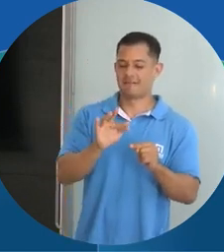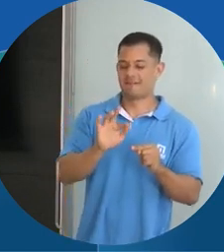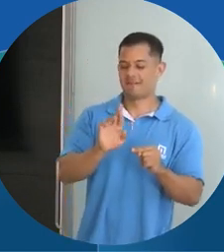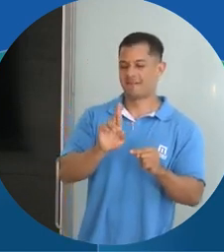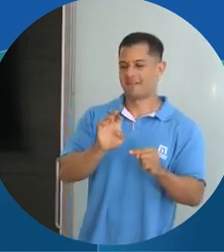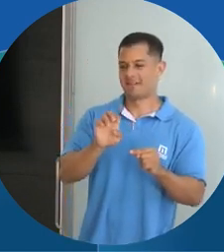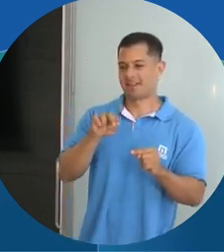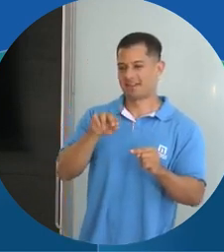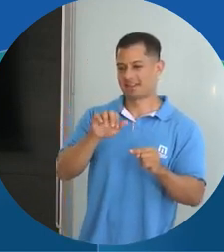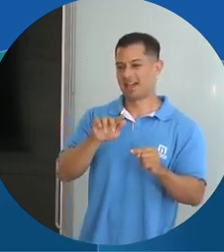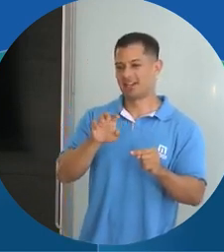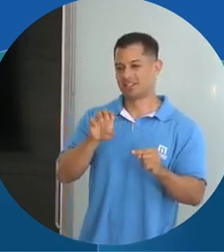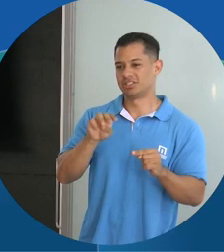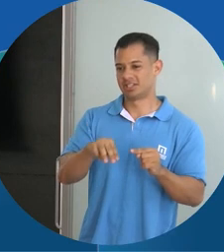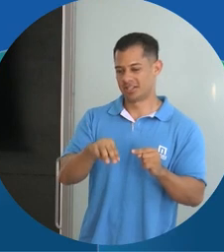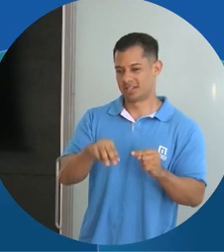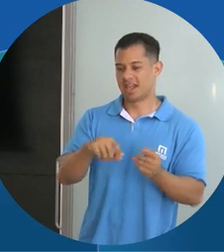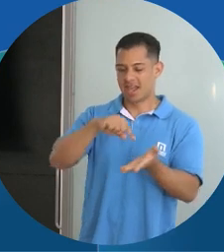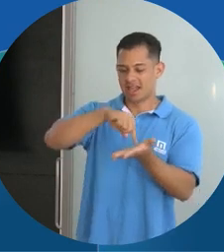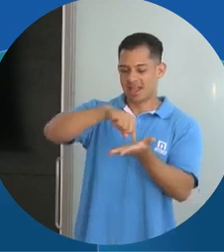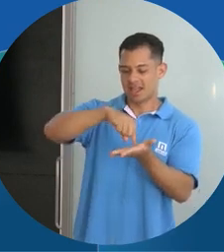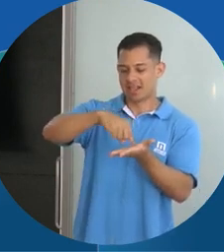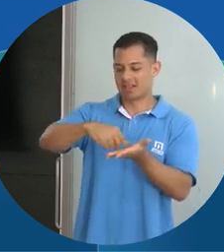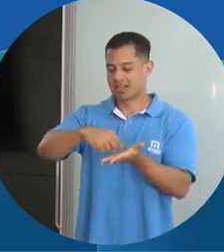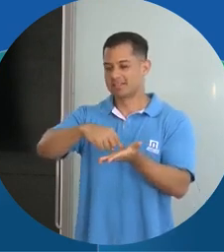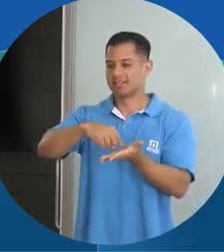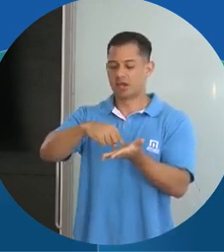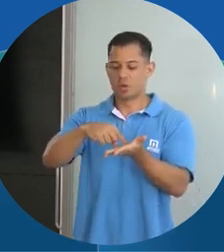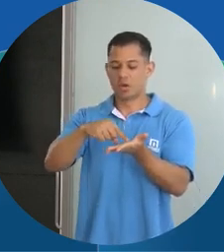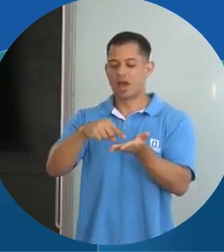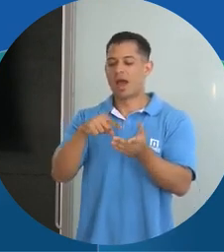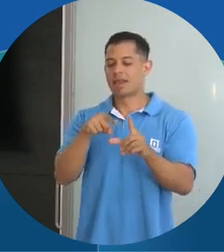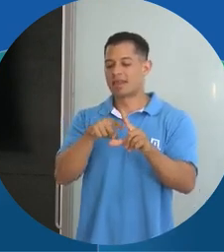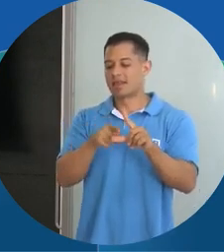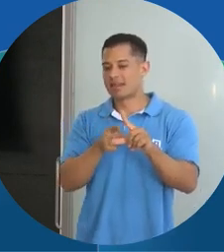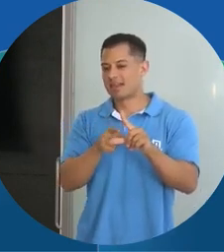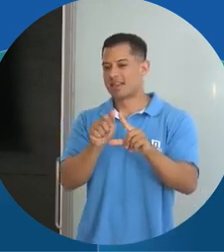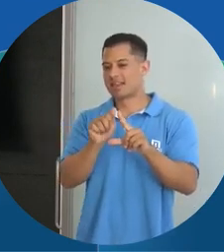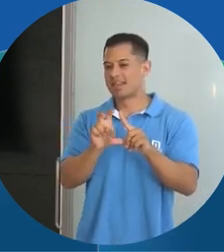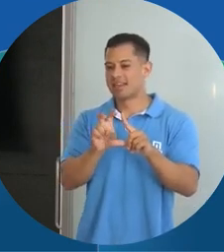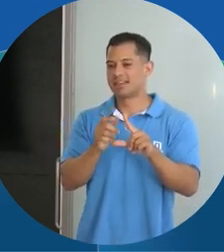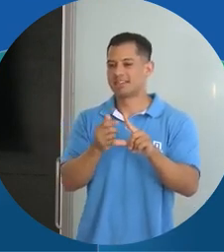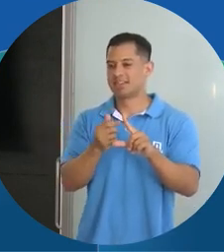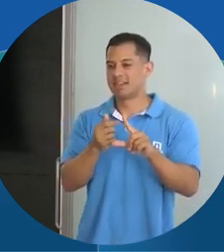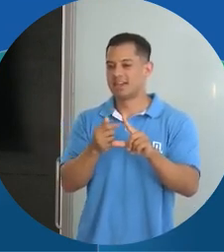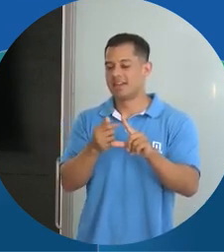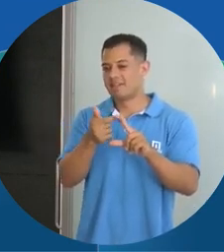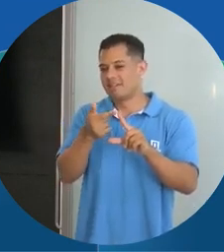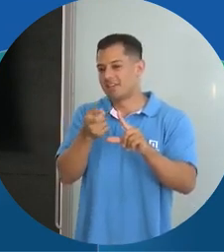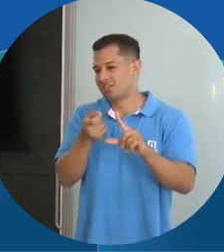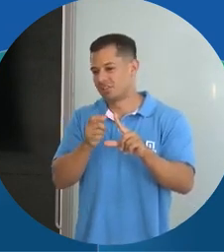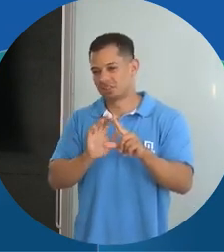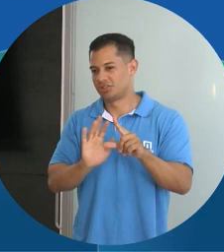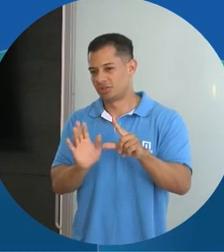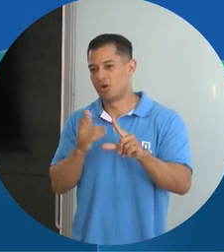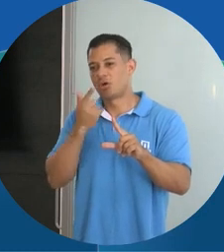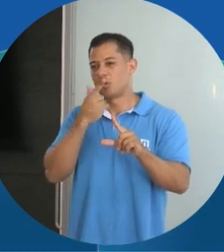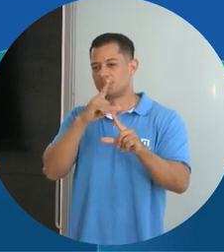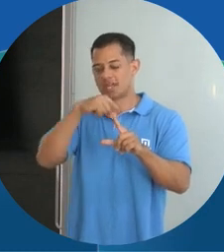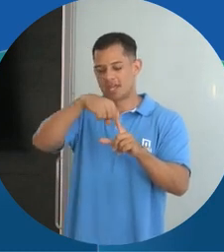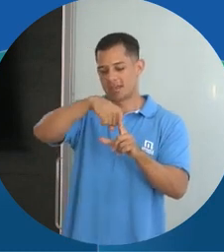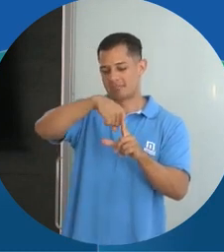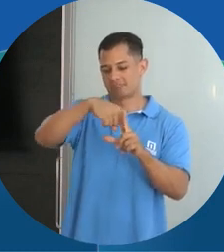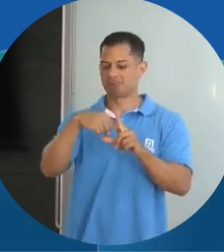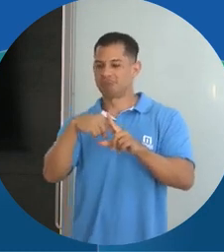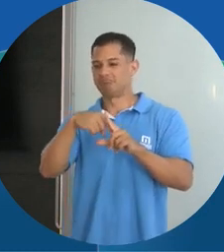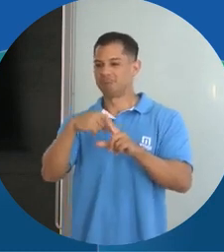e são inclinações baixas, às vezes, 15 graus, 20 graus, a gente consegue já pegar toda essa força horizontal. Não é